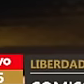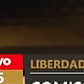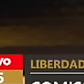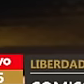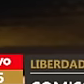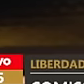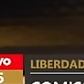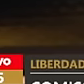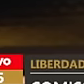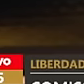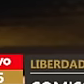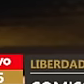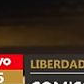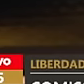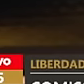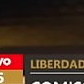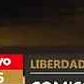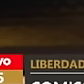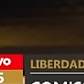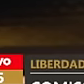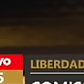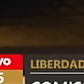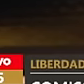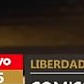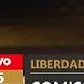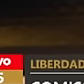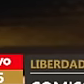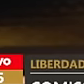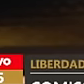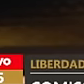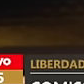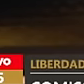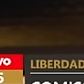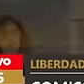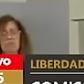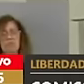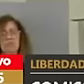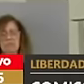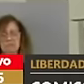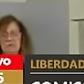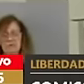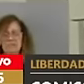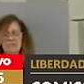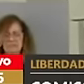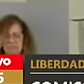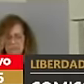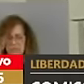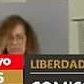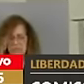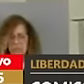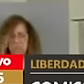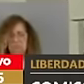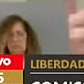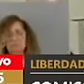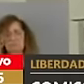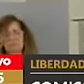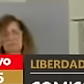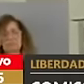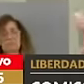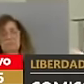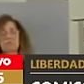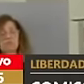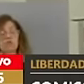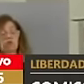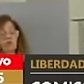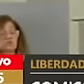ameaças feitas ao jornalista pela direção da emissora aquela foi-se que acabou fazendo